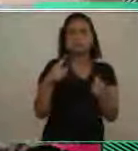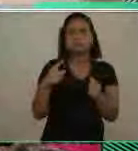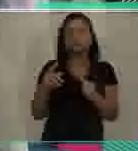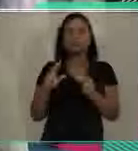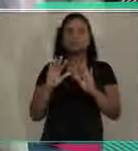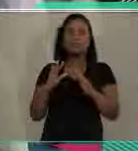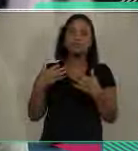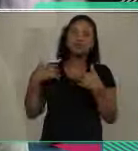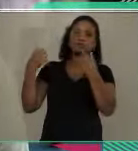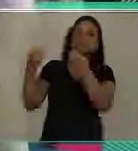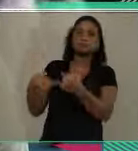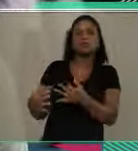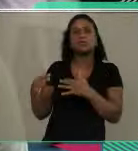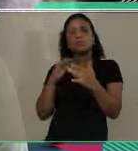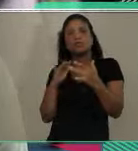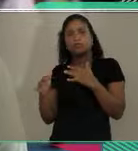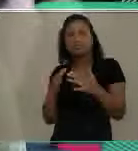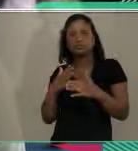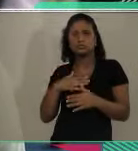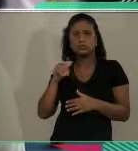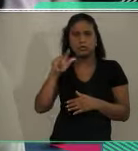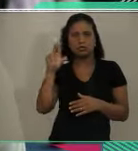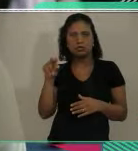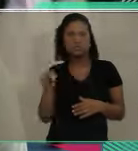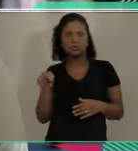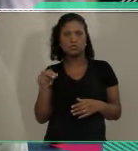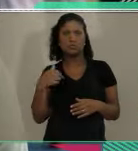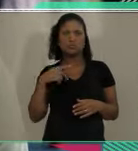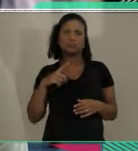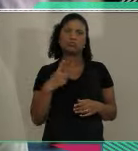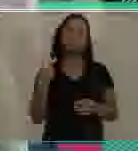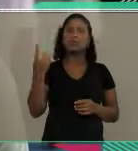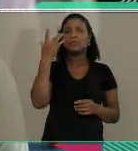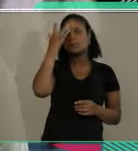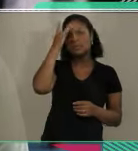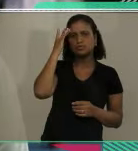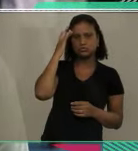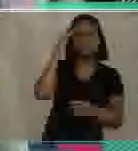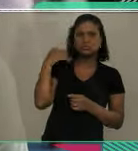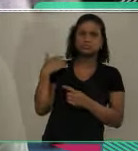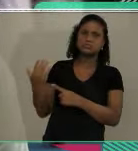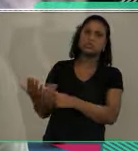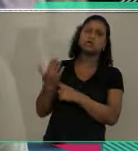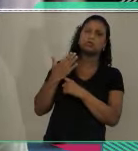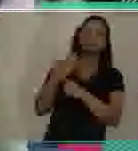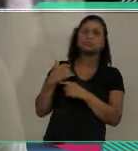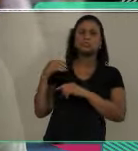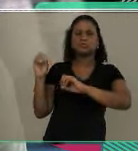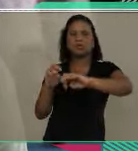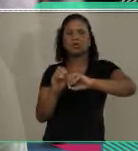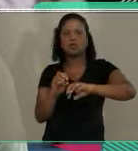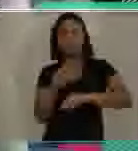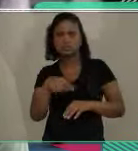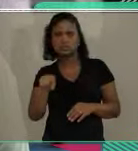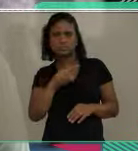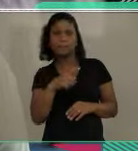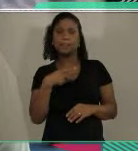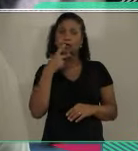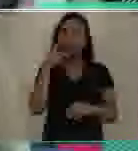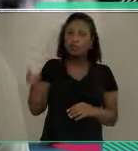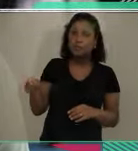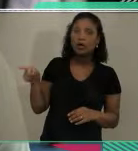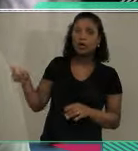para explicar os movimentos dos meus alunos eu tenho uma pessoa que me ajuda a dar aula eu